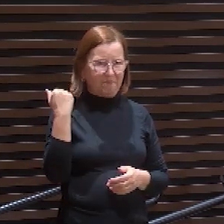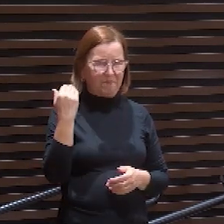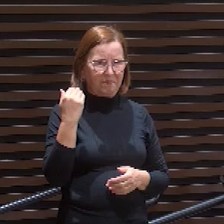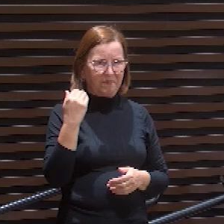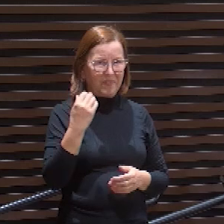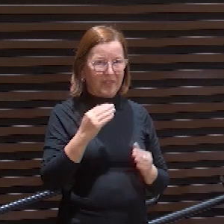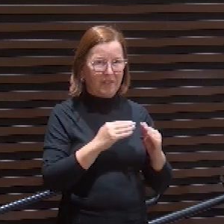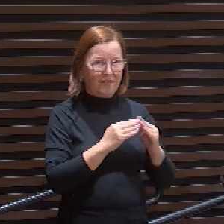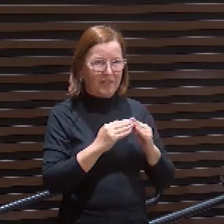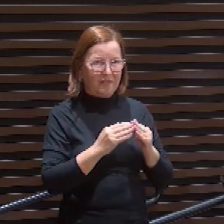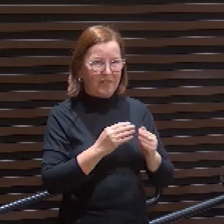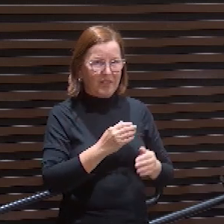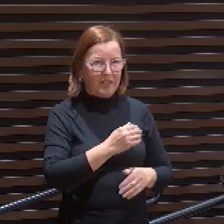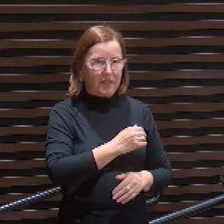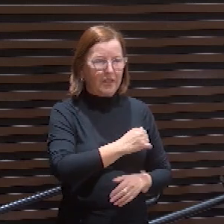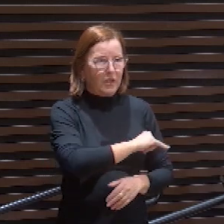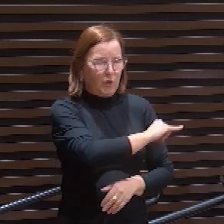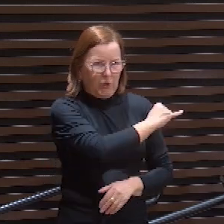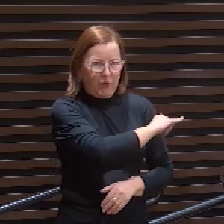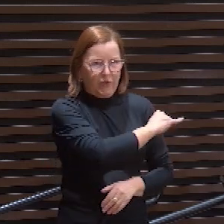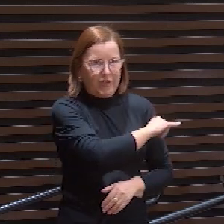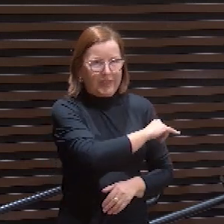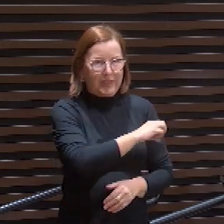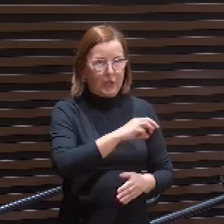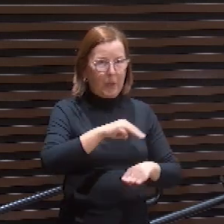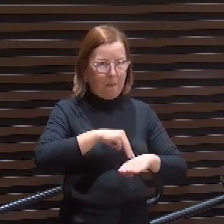que era membro da igreja onde eu fui pastor.